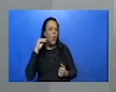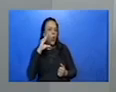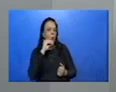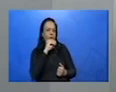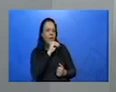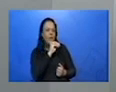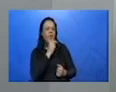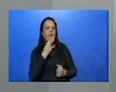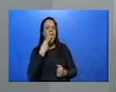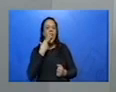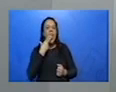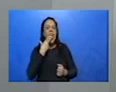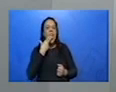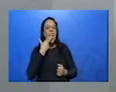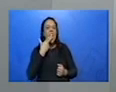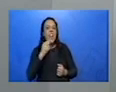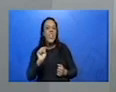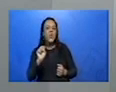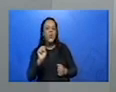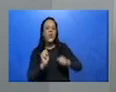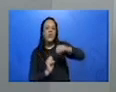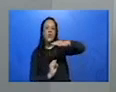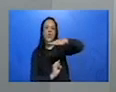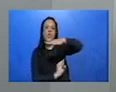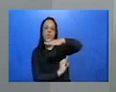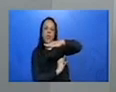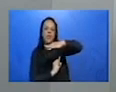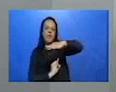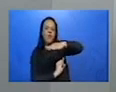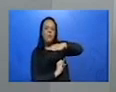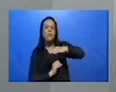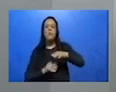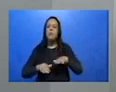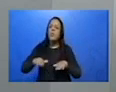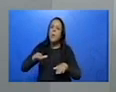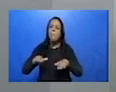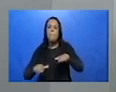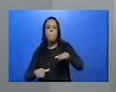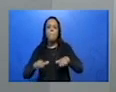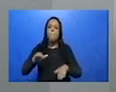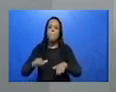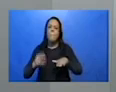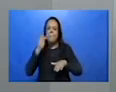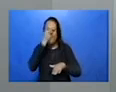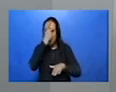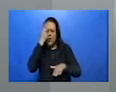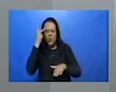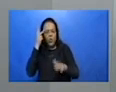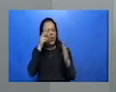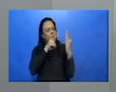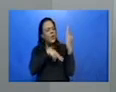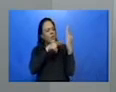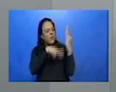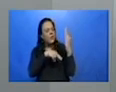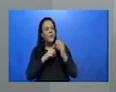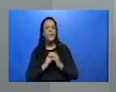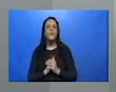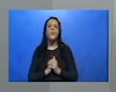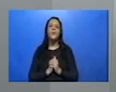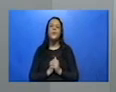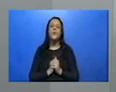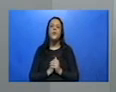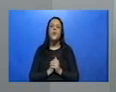informal. Então, depende de quem vai ler. Sempre que nós vamos produzir um texto, nós temos que pensar quem é o nosso produtor. E onde